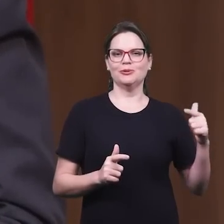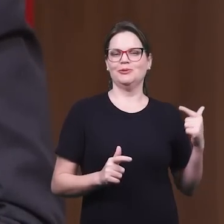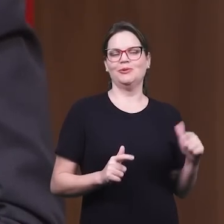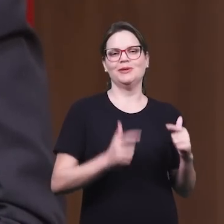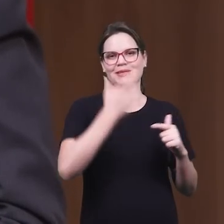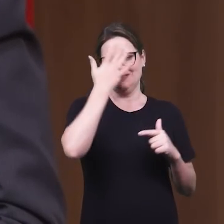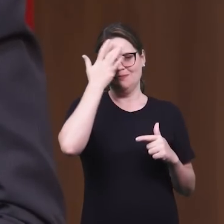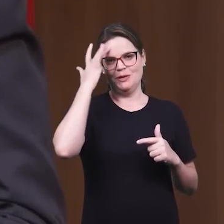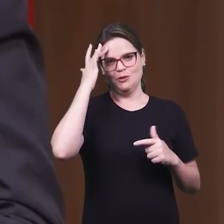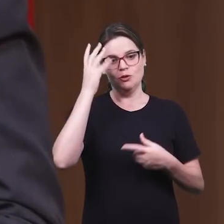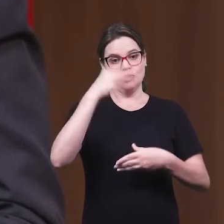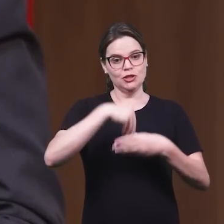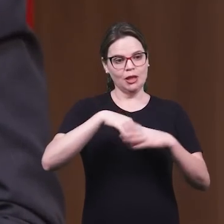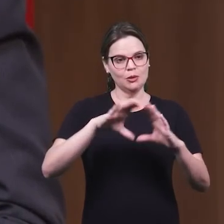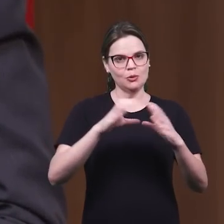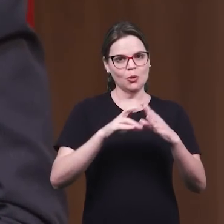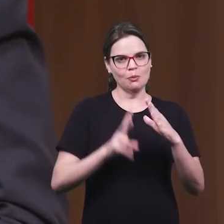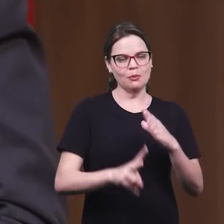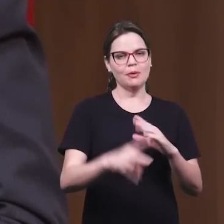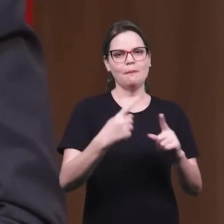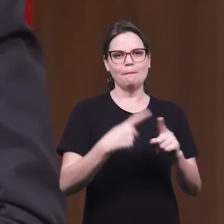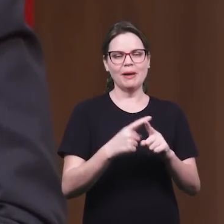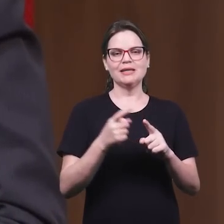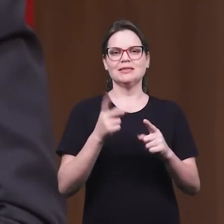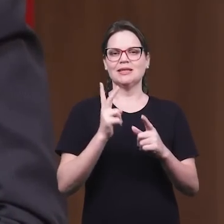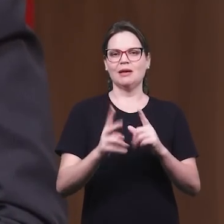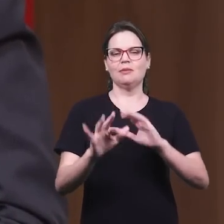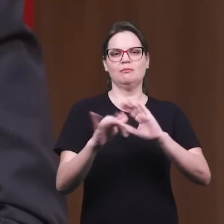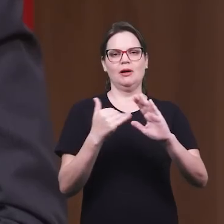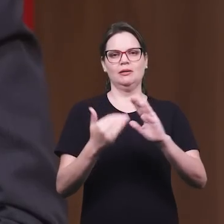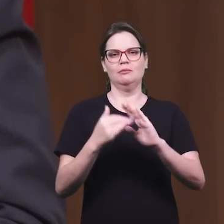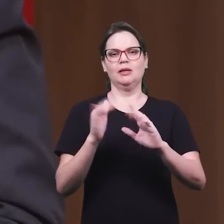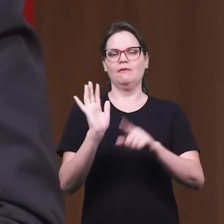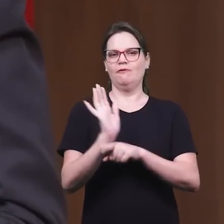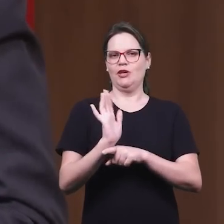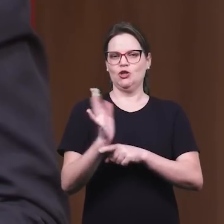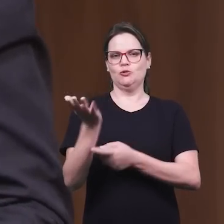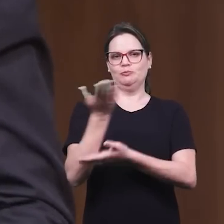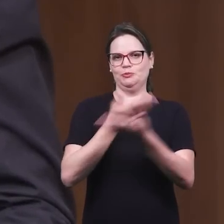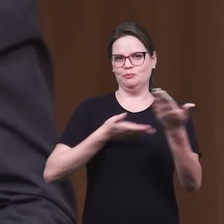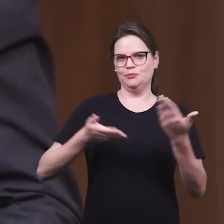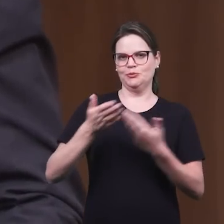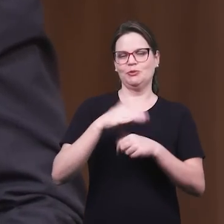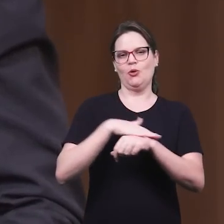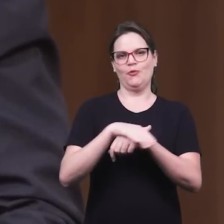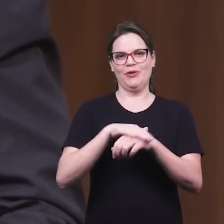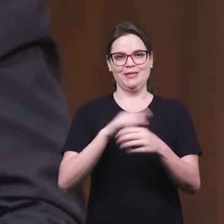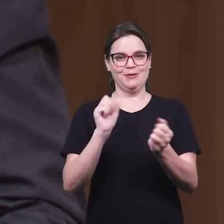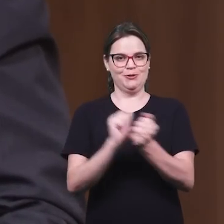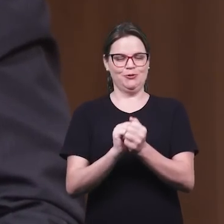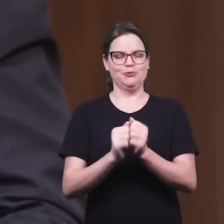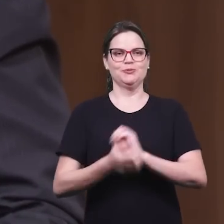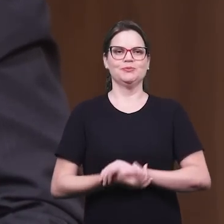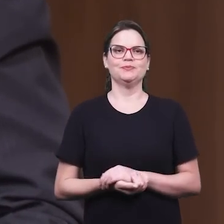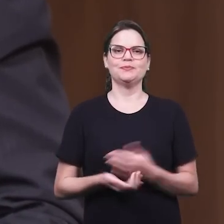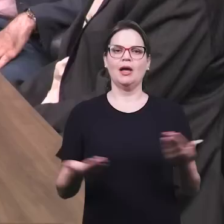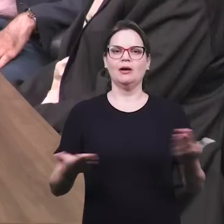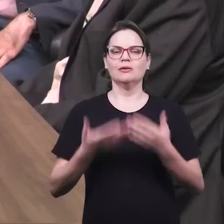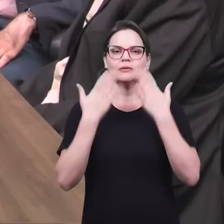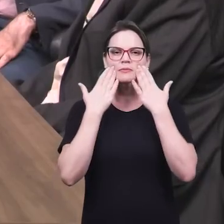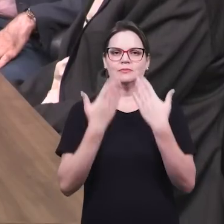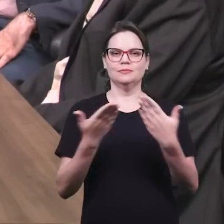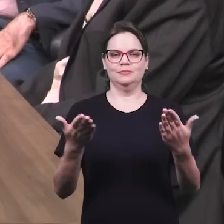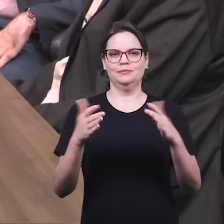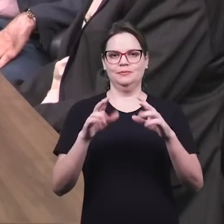grupo por meio de vídeos, de interações online. Primeiro, apresentar os convidados da mesa que